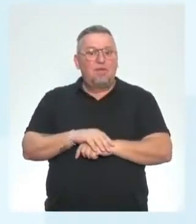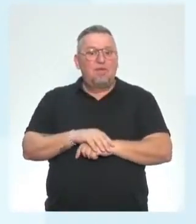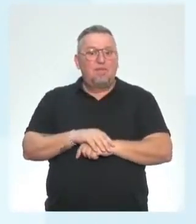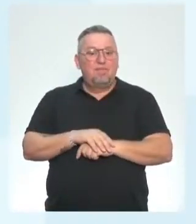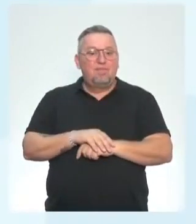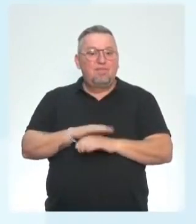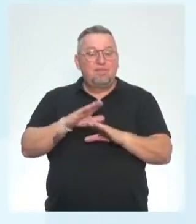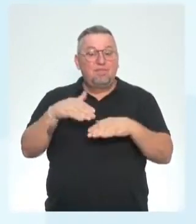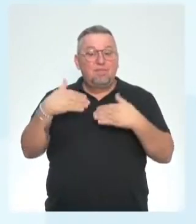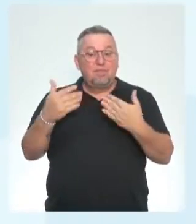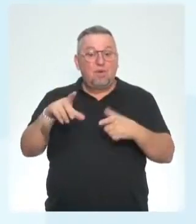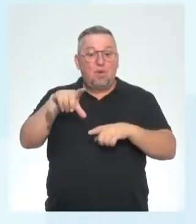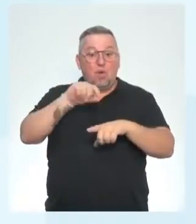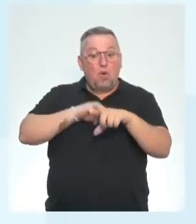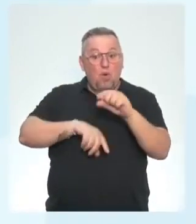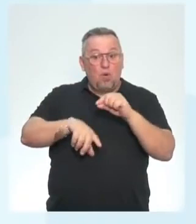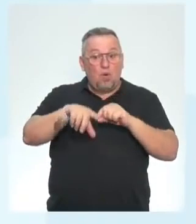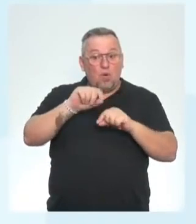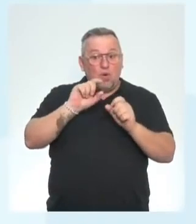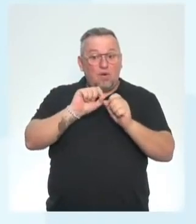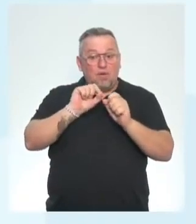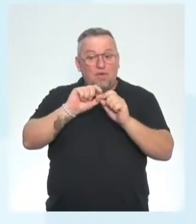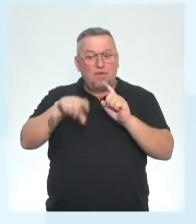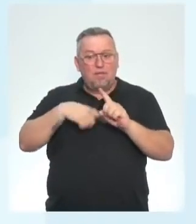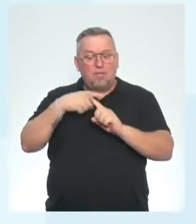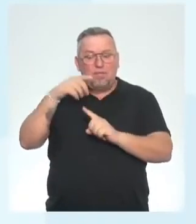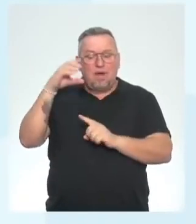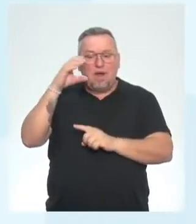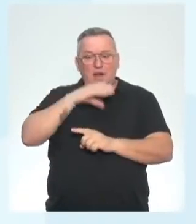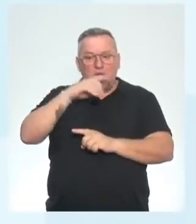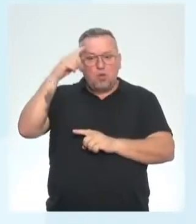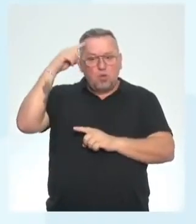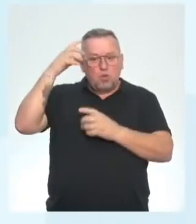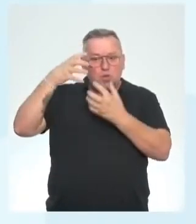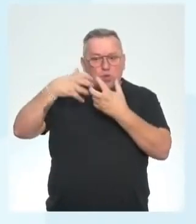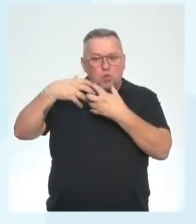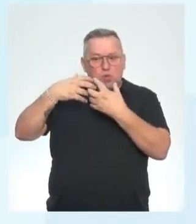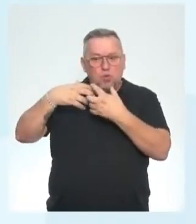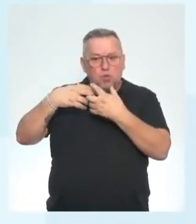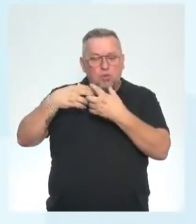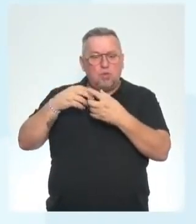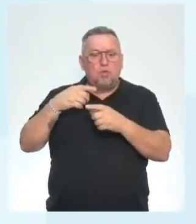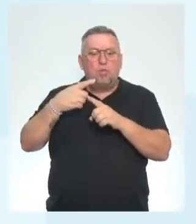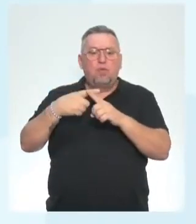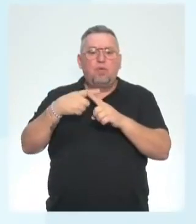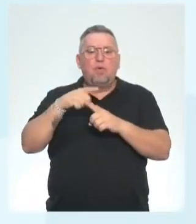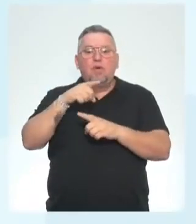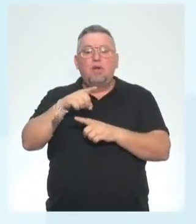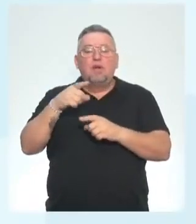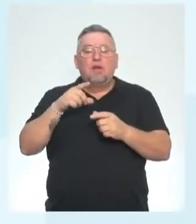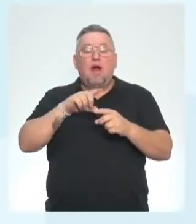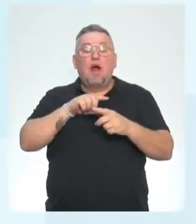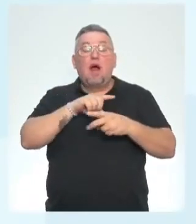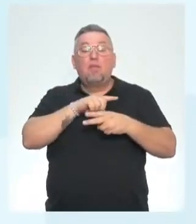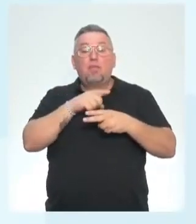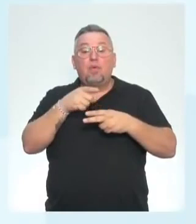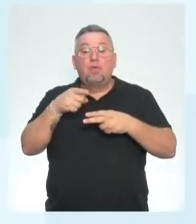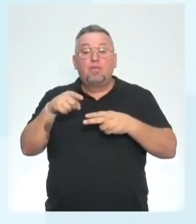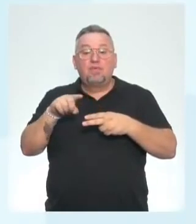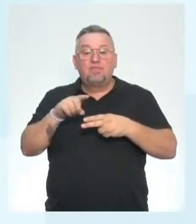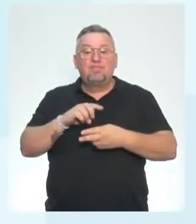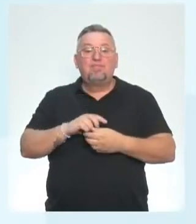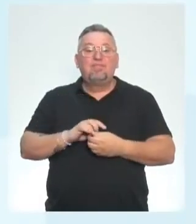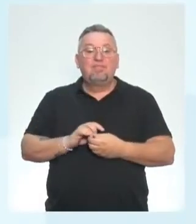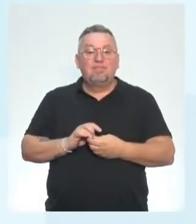importante. As alternativas fazem com que você faça até mais rápido, às vezes, aí o enunciado, por conta dessa aproximação em alguns